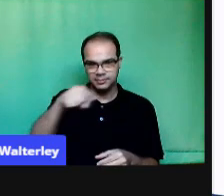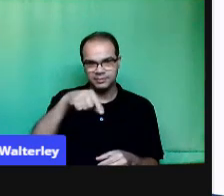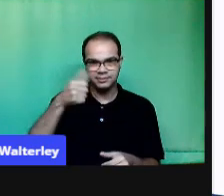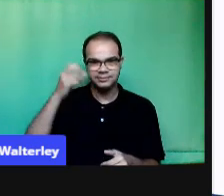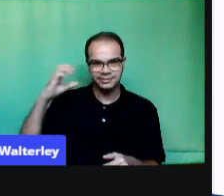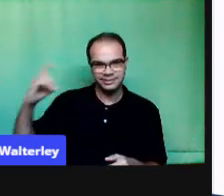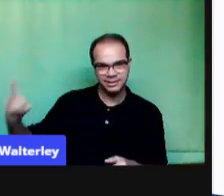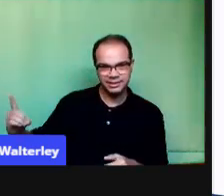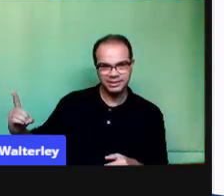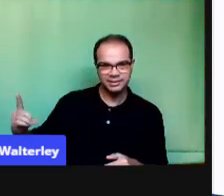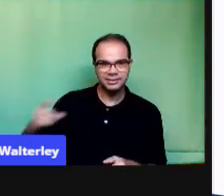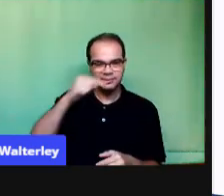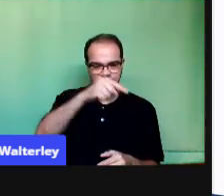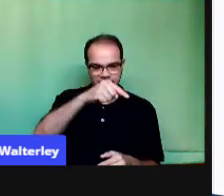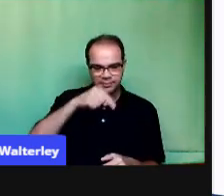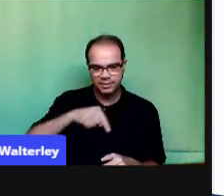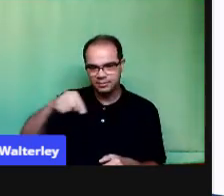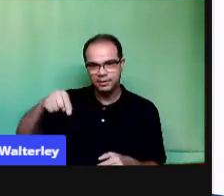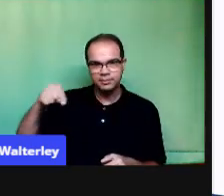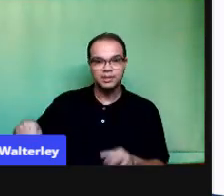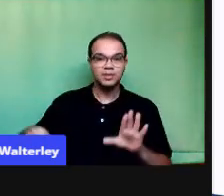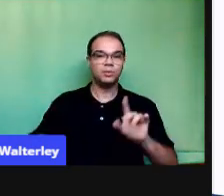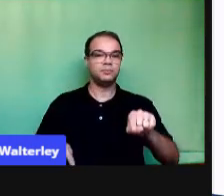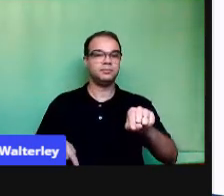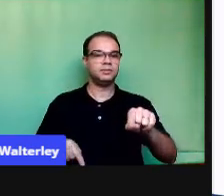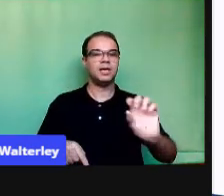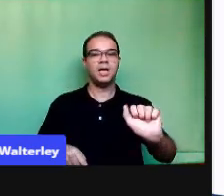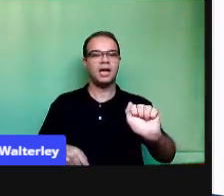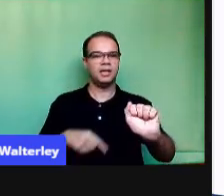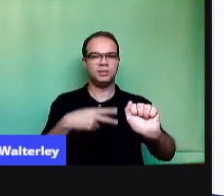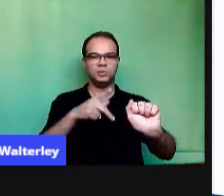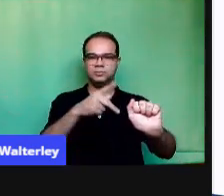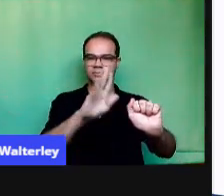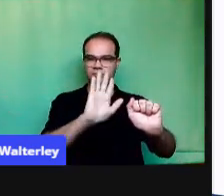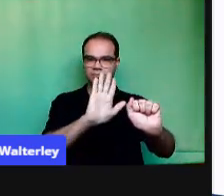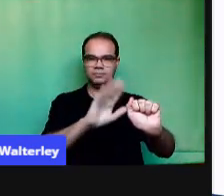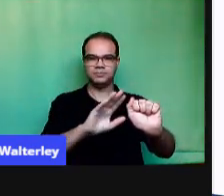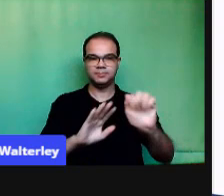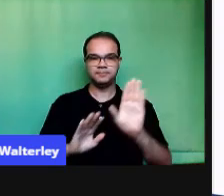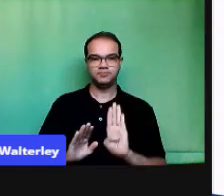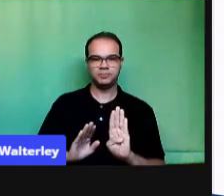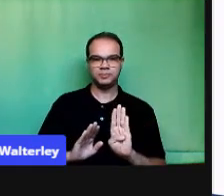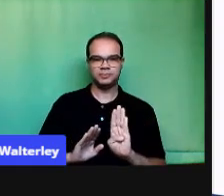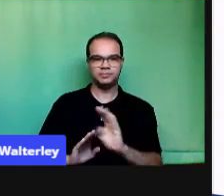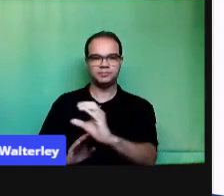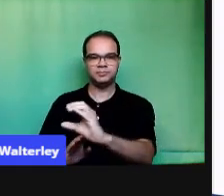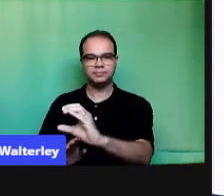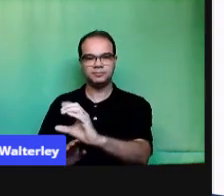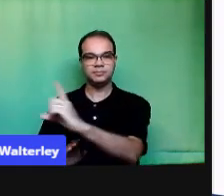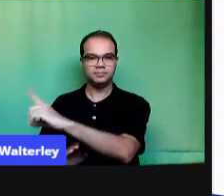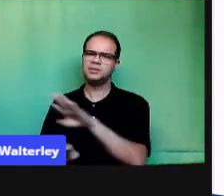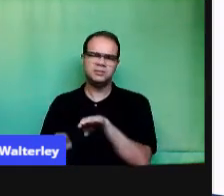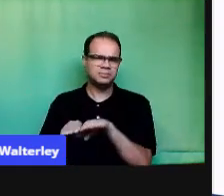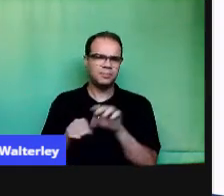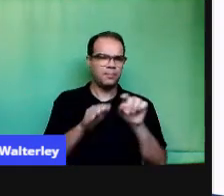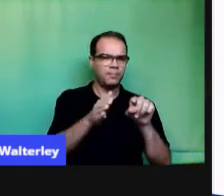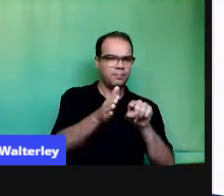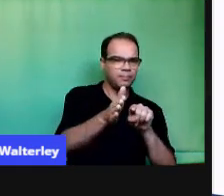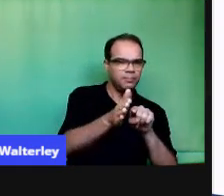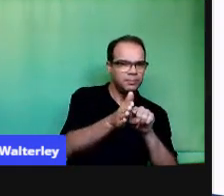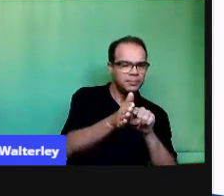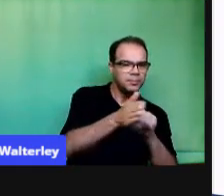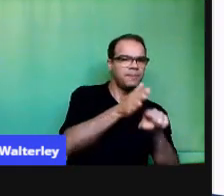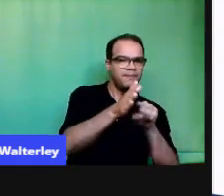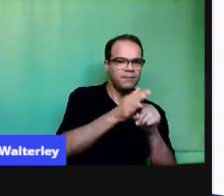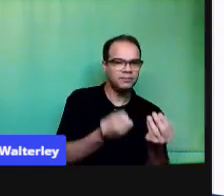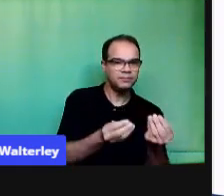um desses grupos formado por só letra A, só letra B, só letra C ou só letra D, também vão ter perguntas. O legal